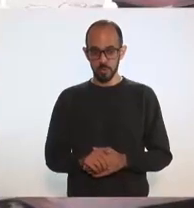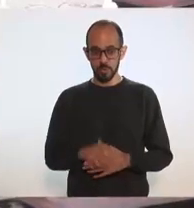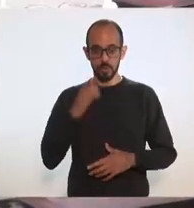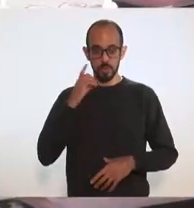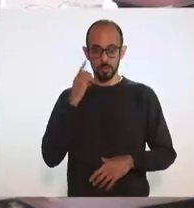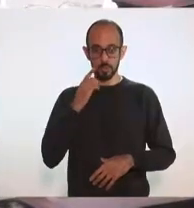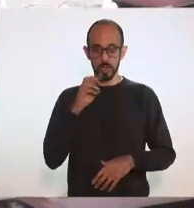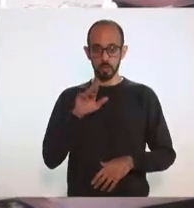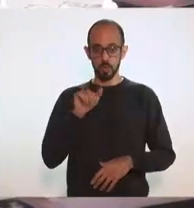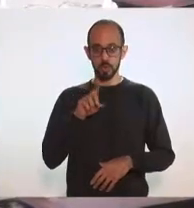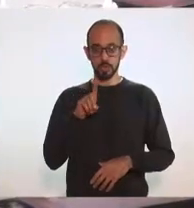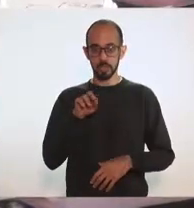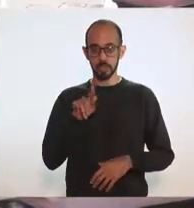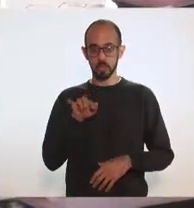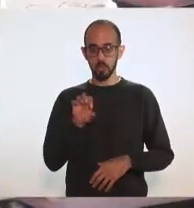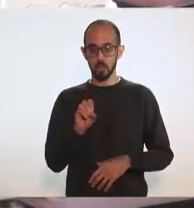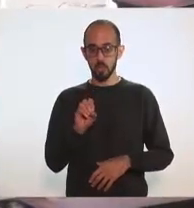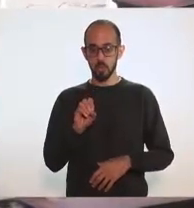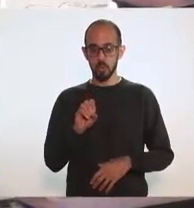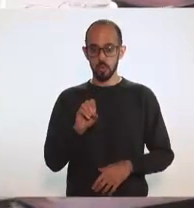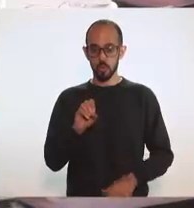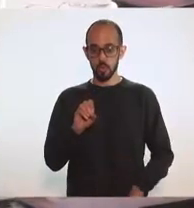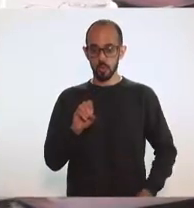Deputado Rodrigo Amorim.